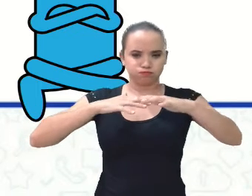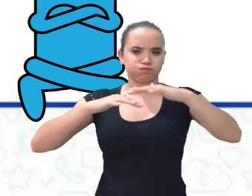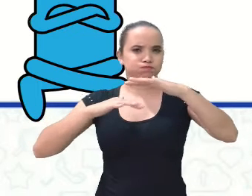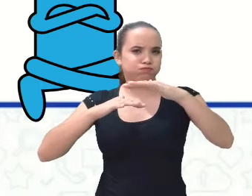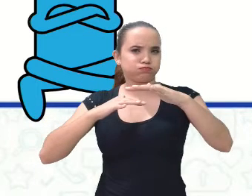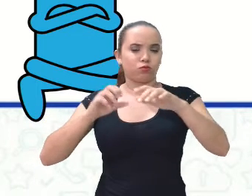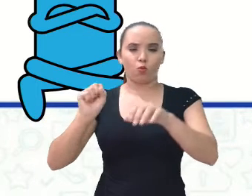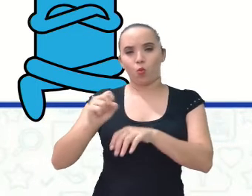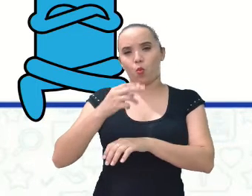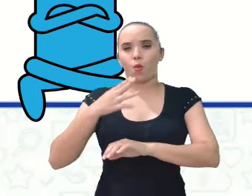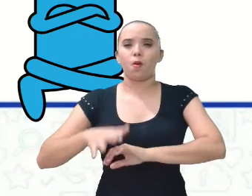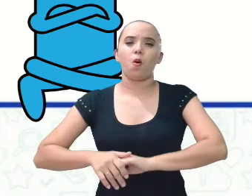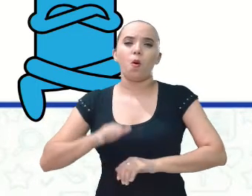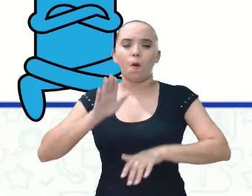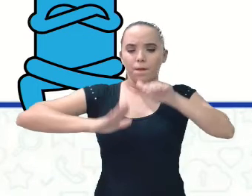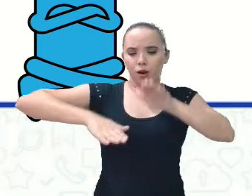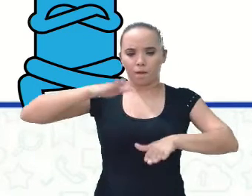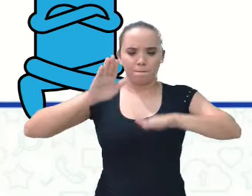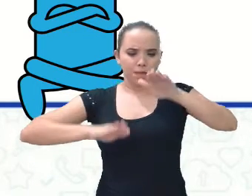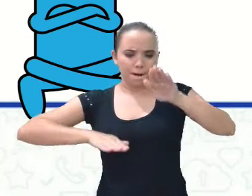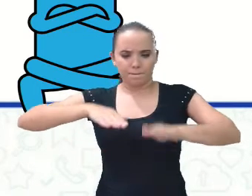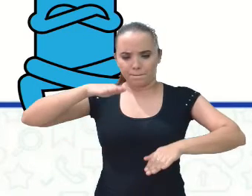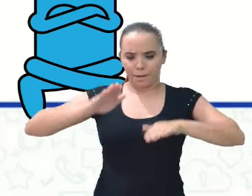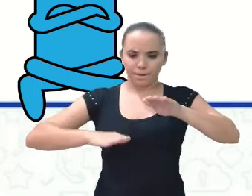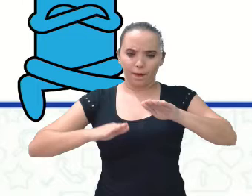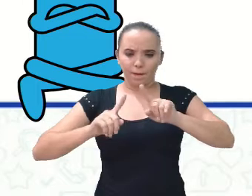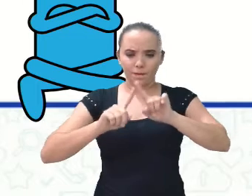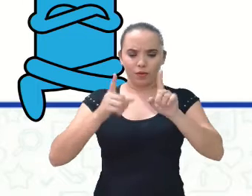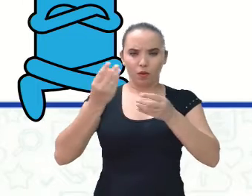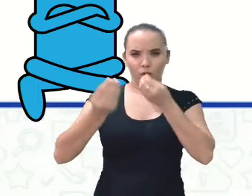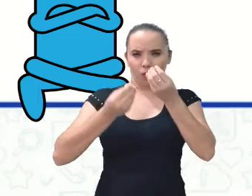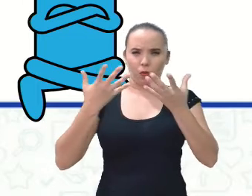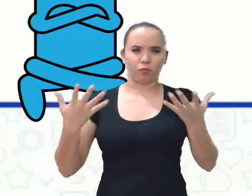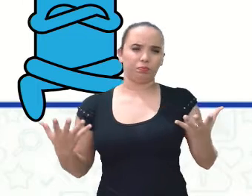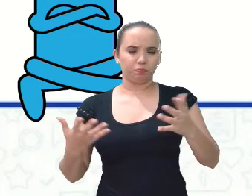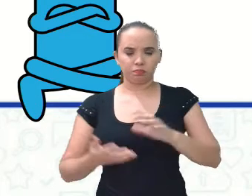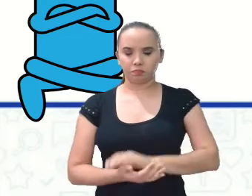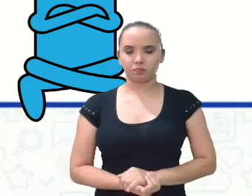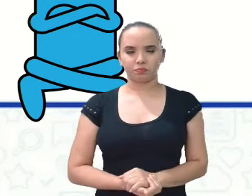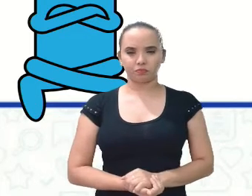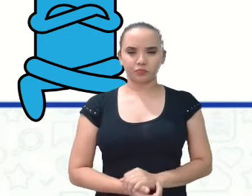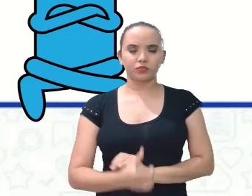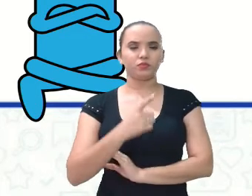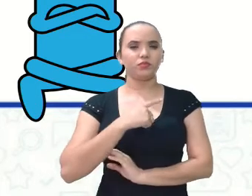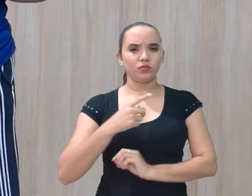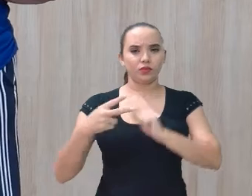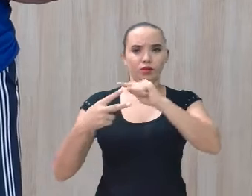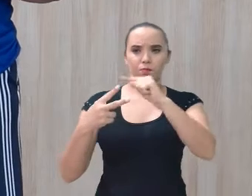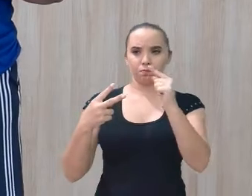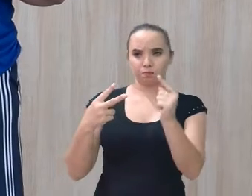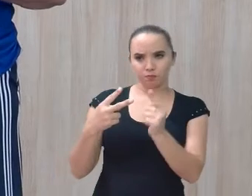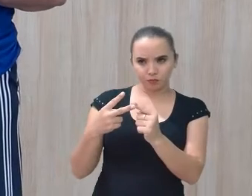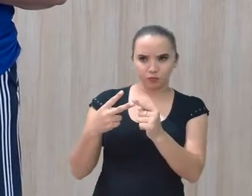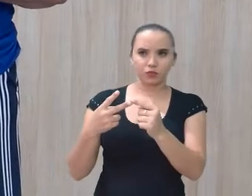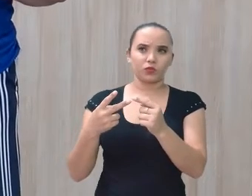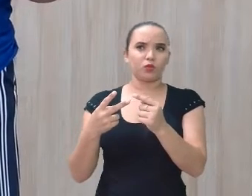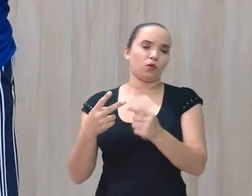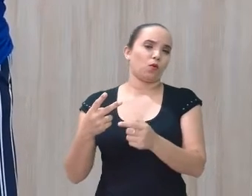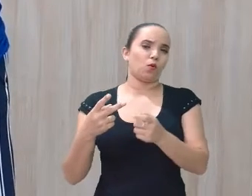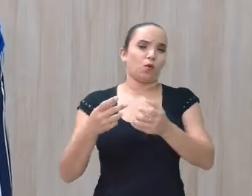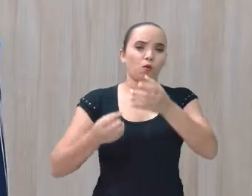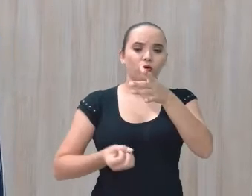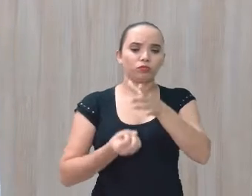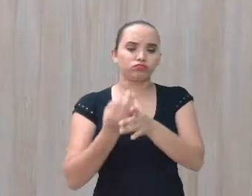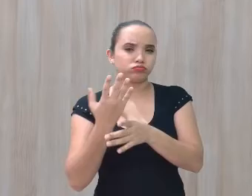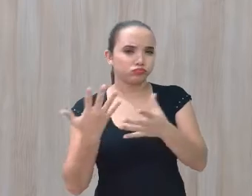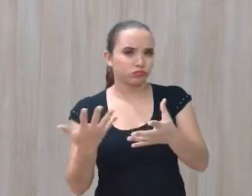pela fricção, né? De onde é que eles vêm? Então, existem 2 naturezas para os sons.